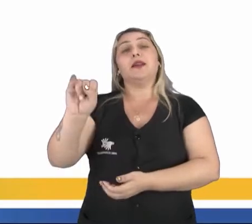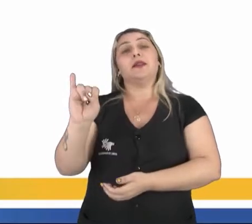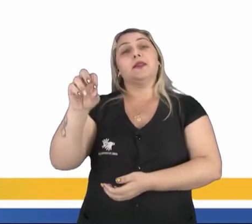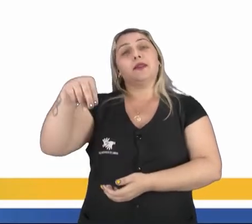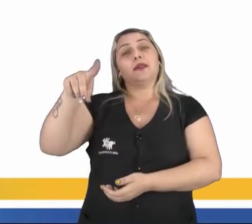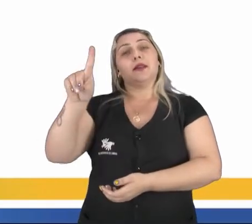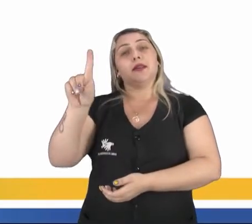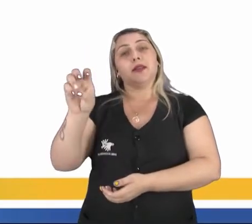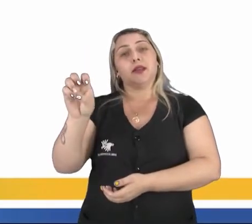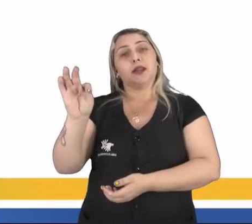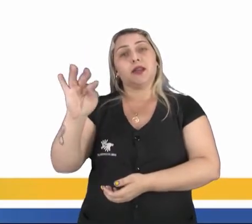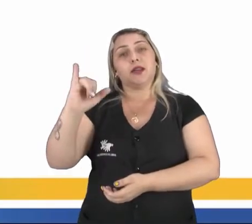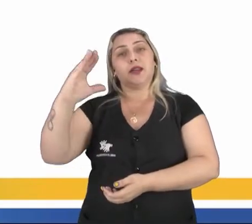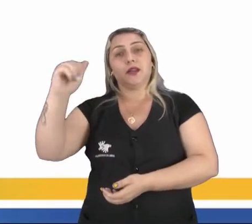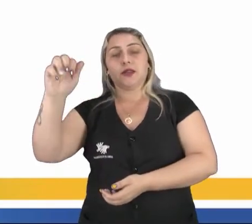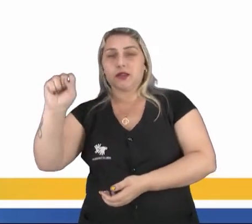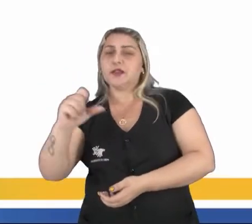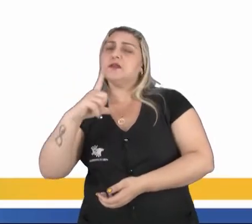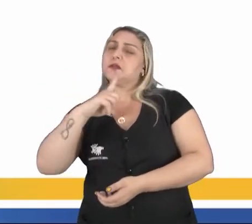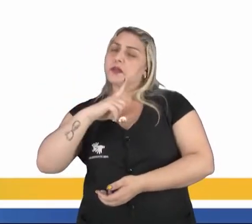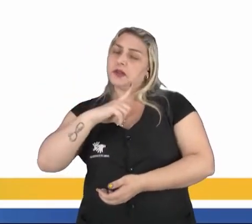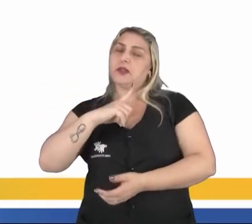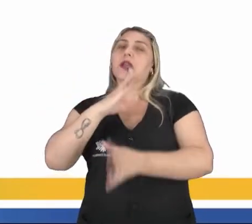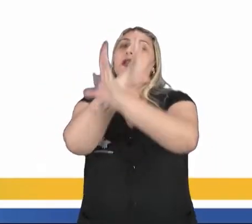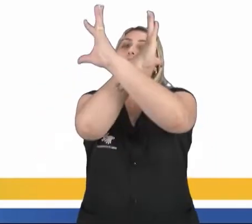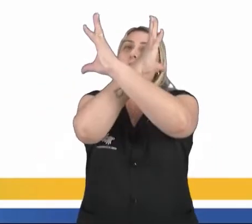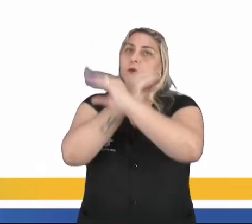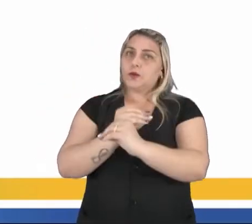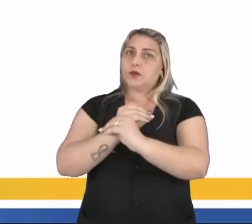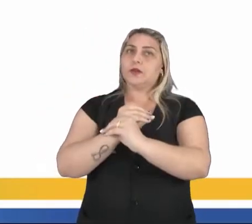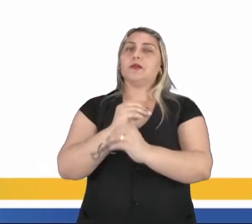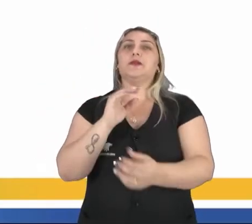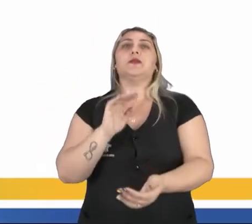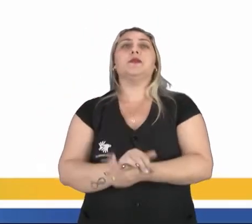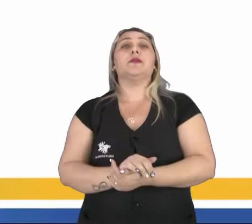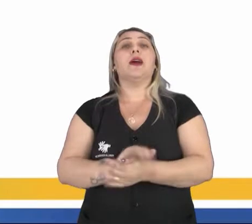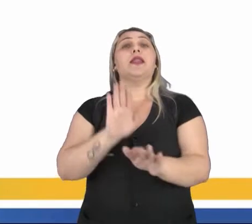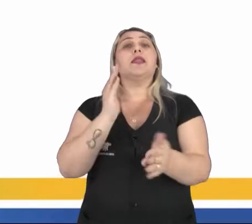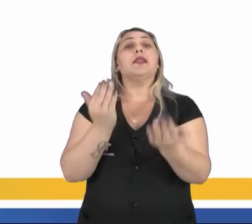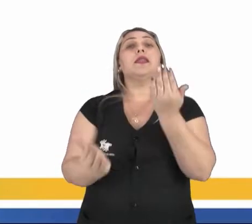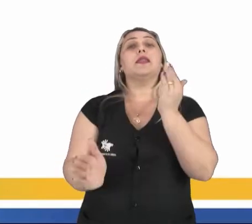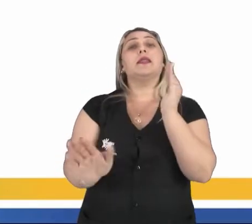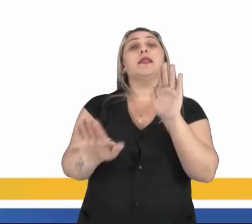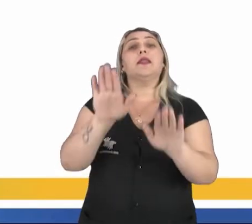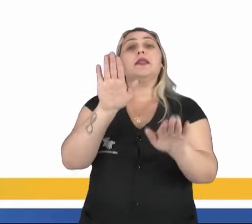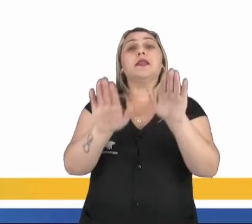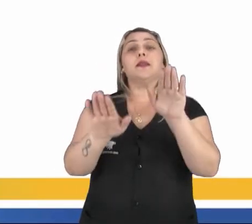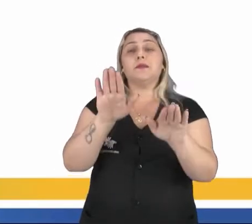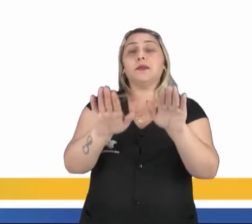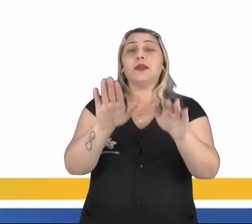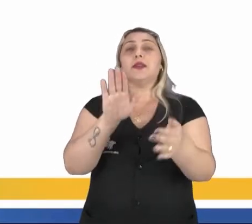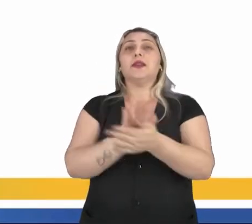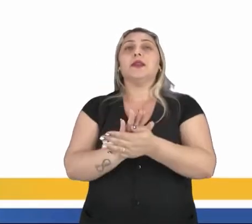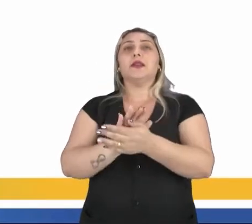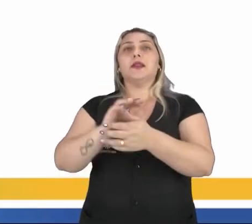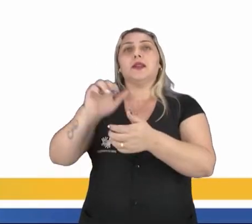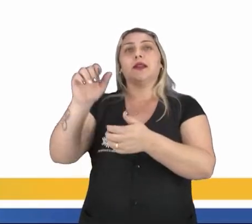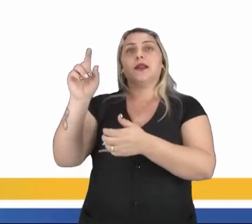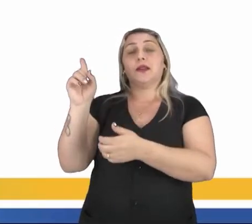e as sindéticas, que elas têm as conjunções. De acordo com as conjunções, elas podem